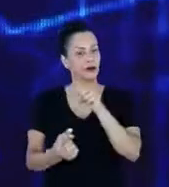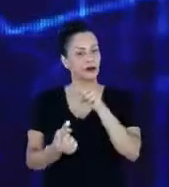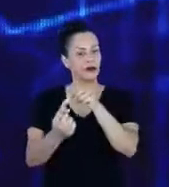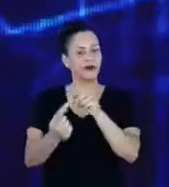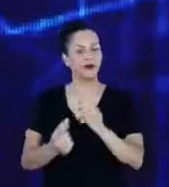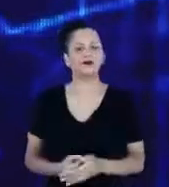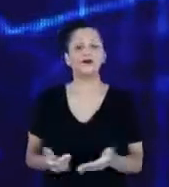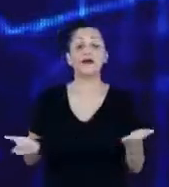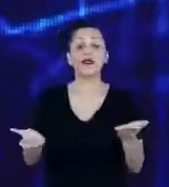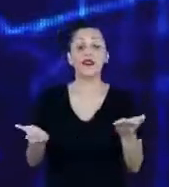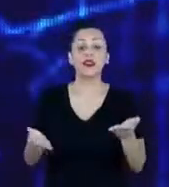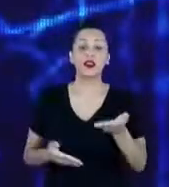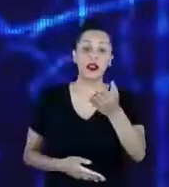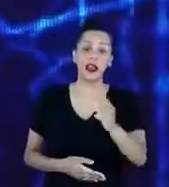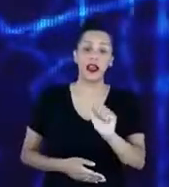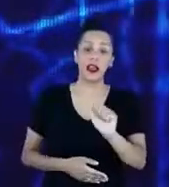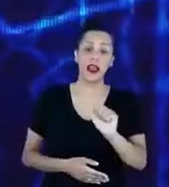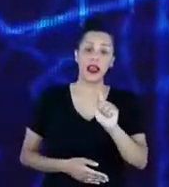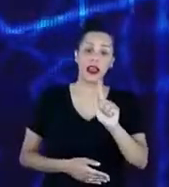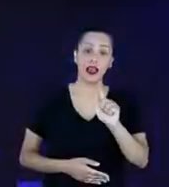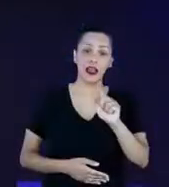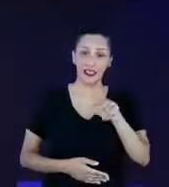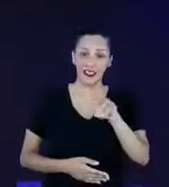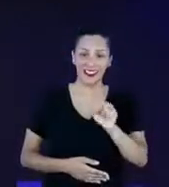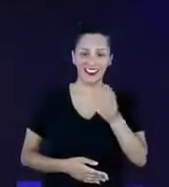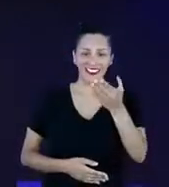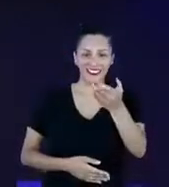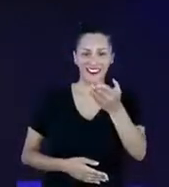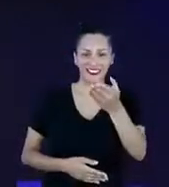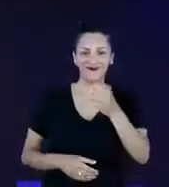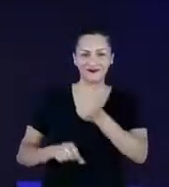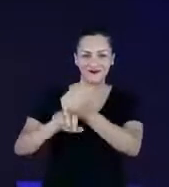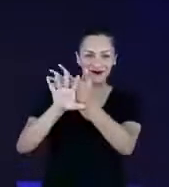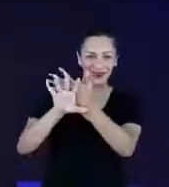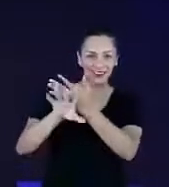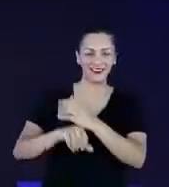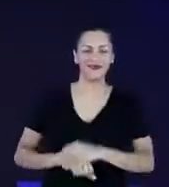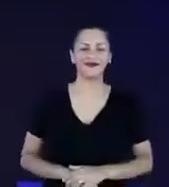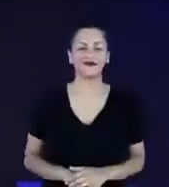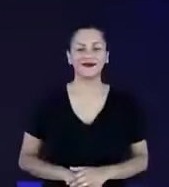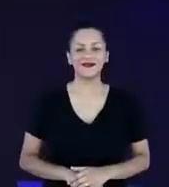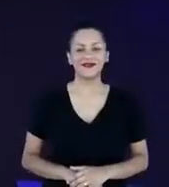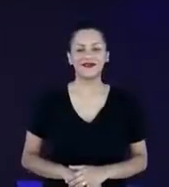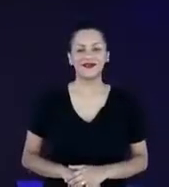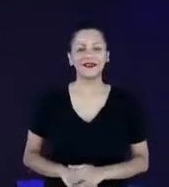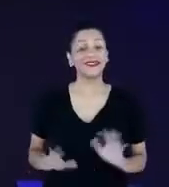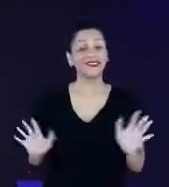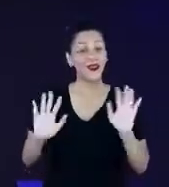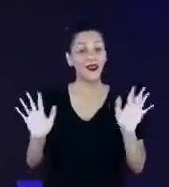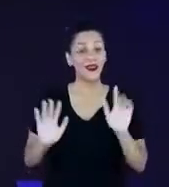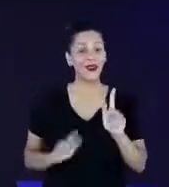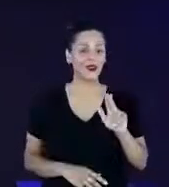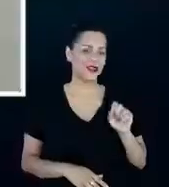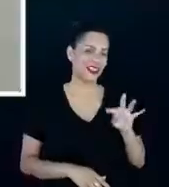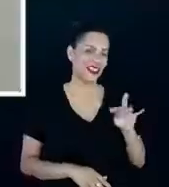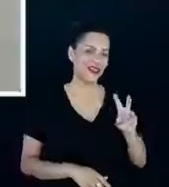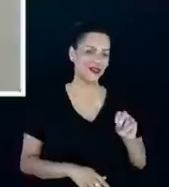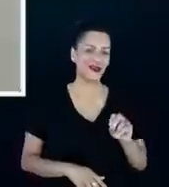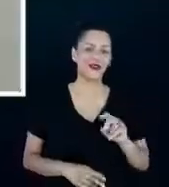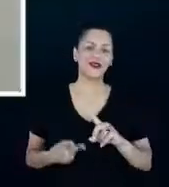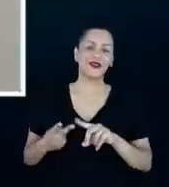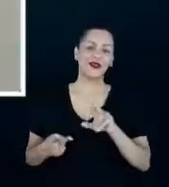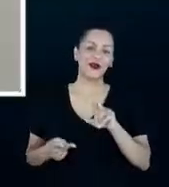então, para a Agnes, que está remota. Agnes, é com você. Oi, Gustavo. Oi, Rui, André,